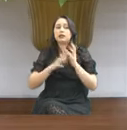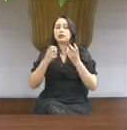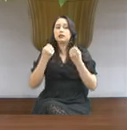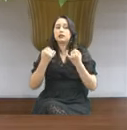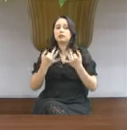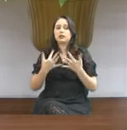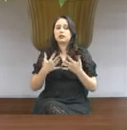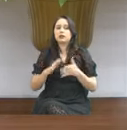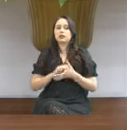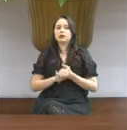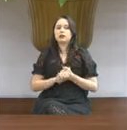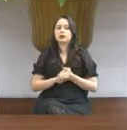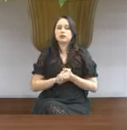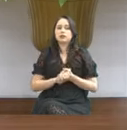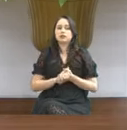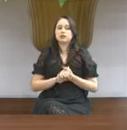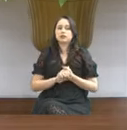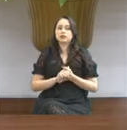Uau.